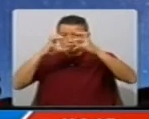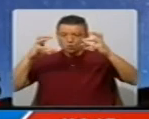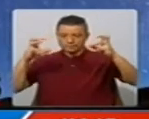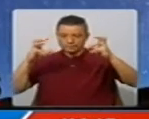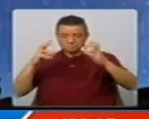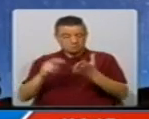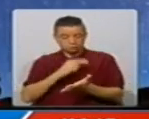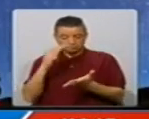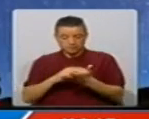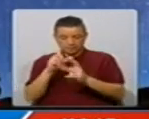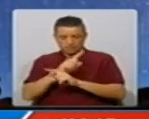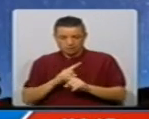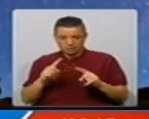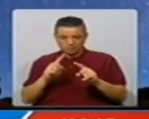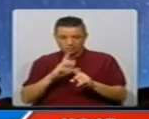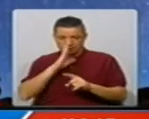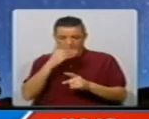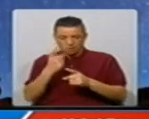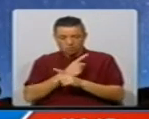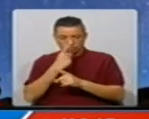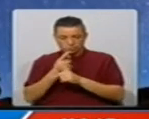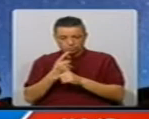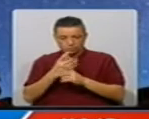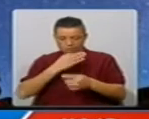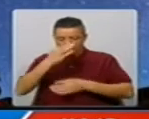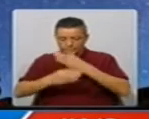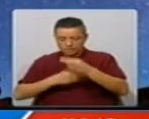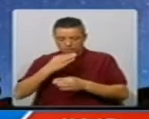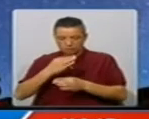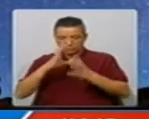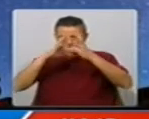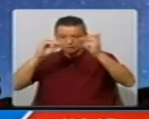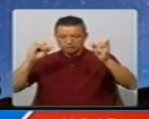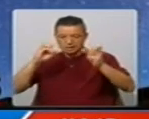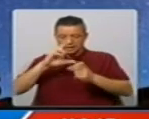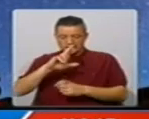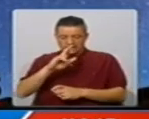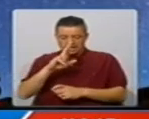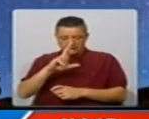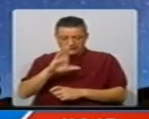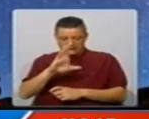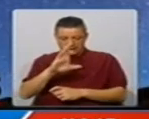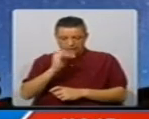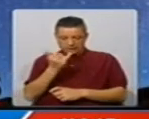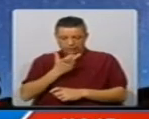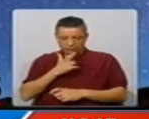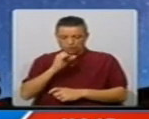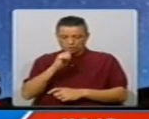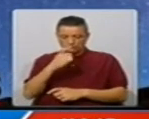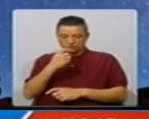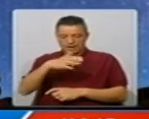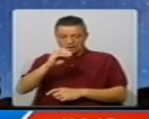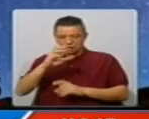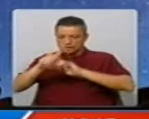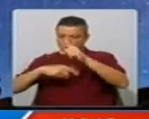estávamos à espera. E diz-nos uma outra coisa, é que se calhar não estamos a falar de uma mera nuvem de hidrogênio molecular. Não, terá que ter uma outra